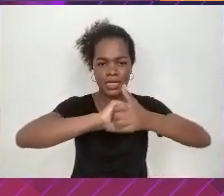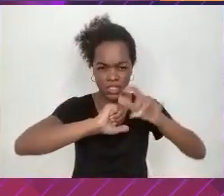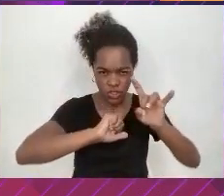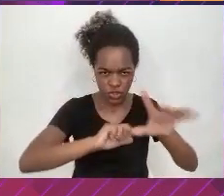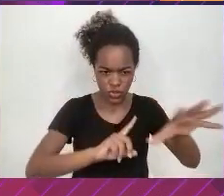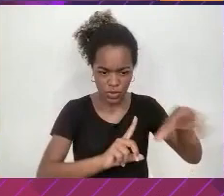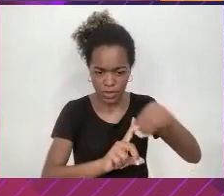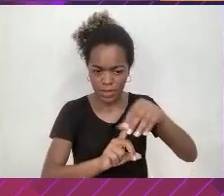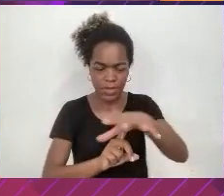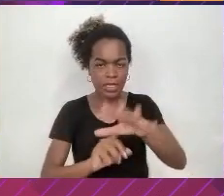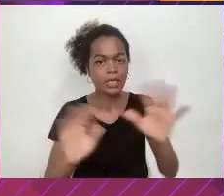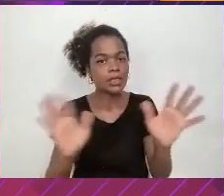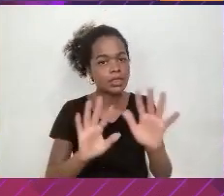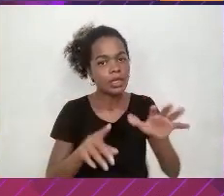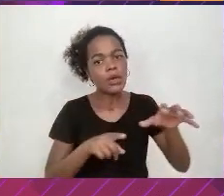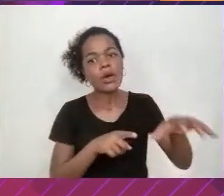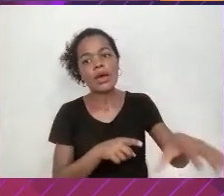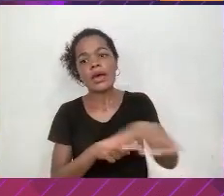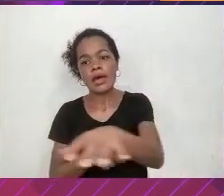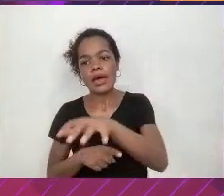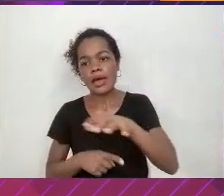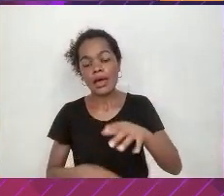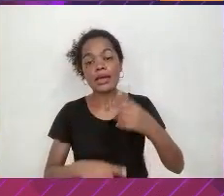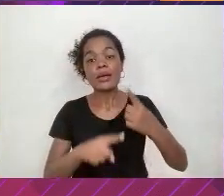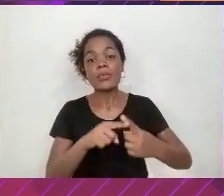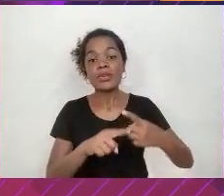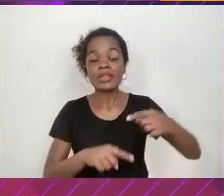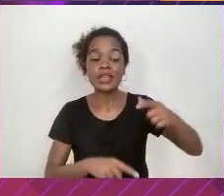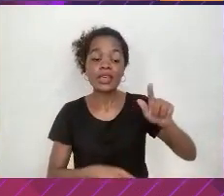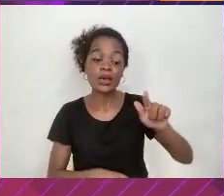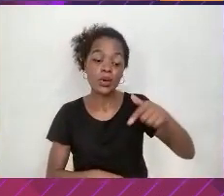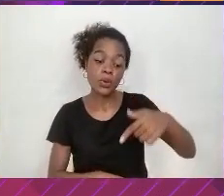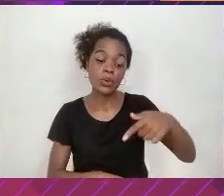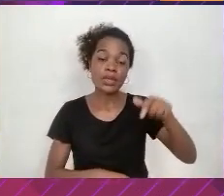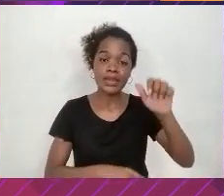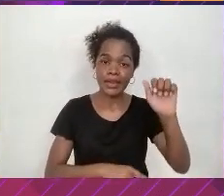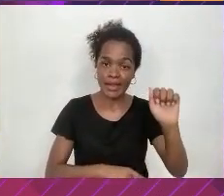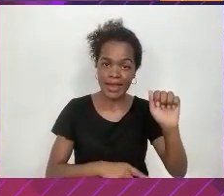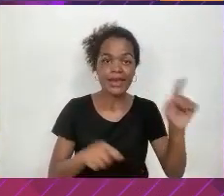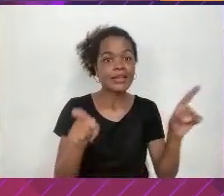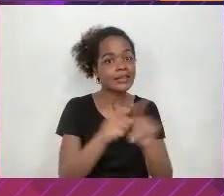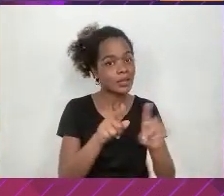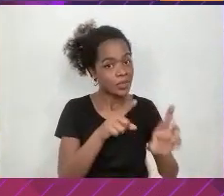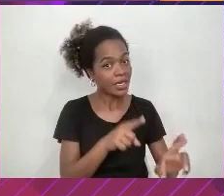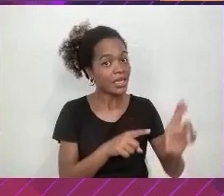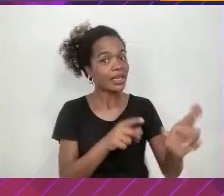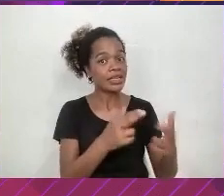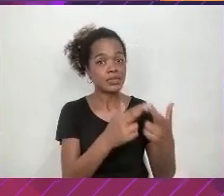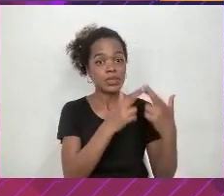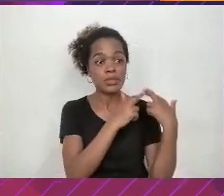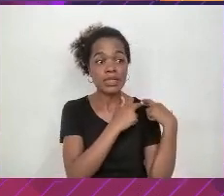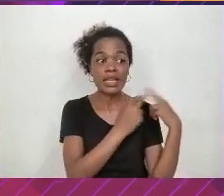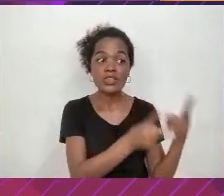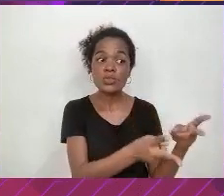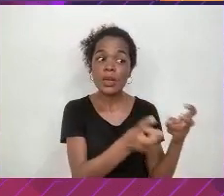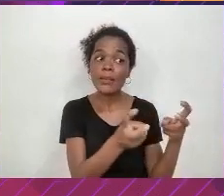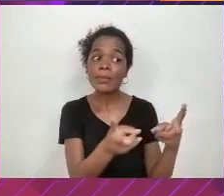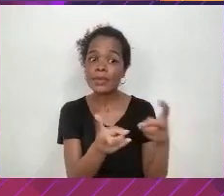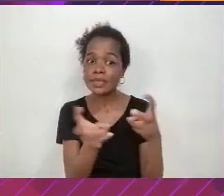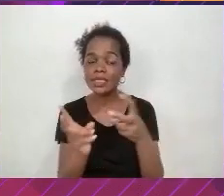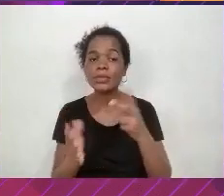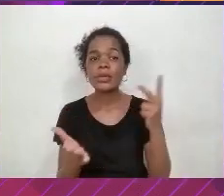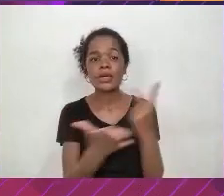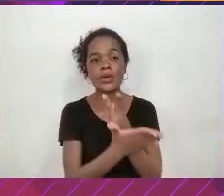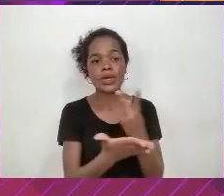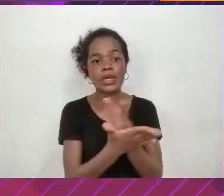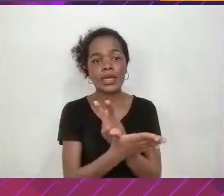áreas. Porque o QA, ele está ali para ver os erros também. Então, eu falo muito da relação do